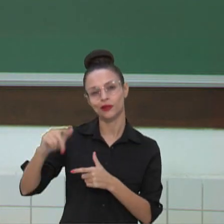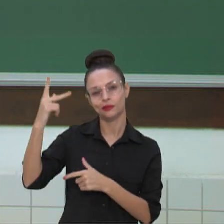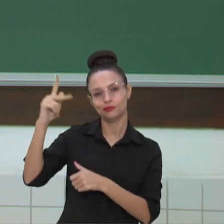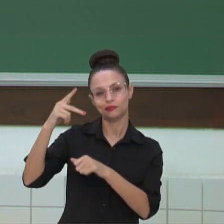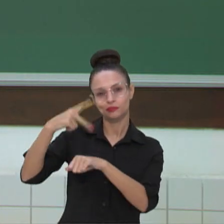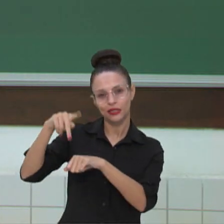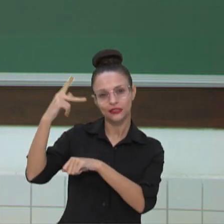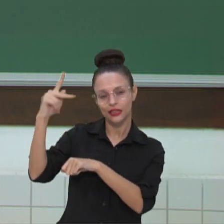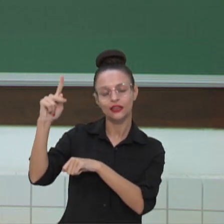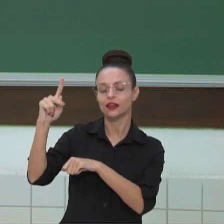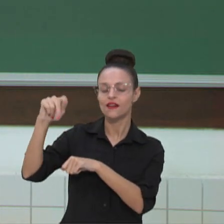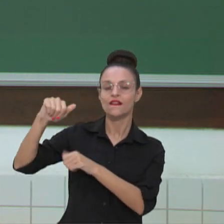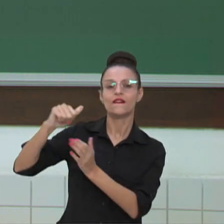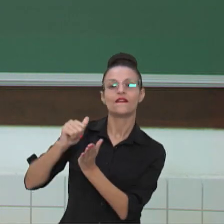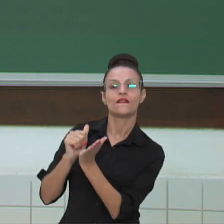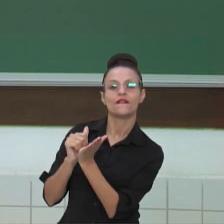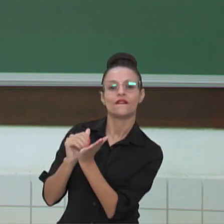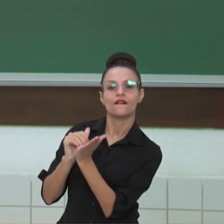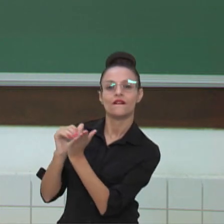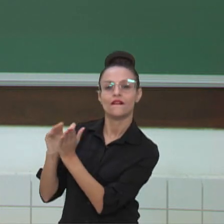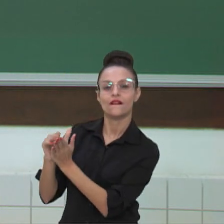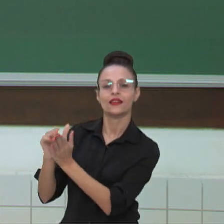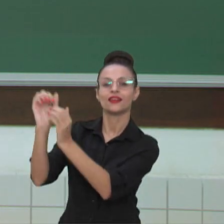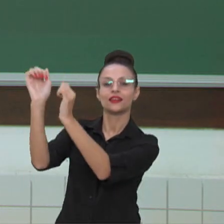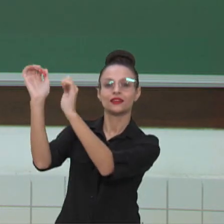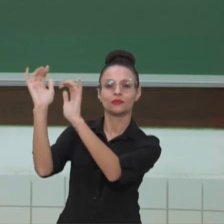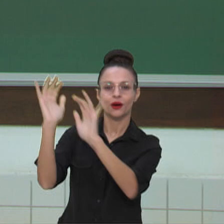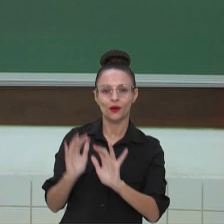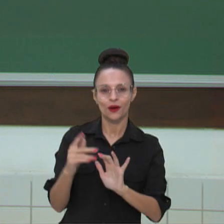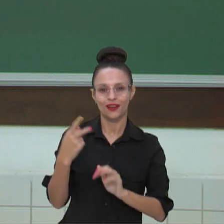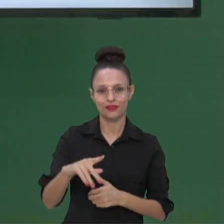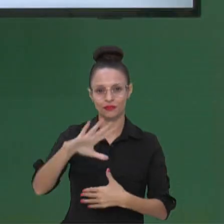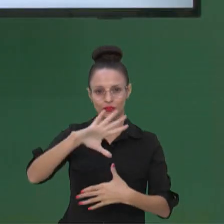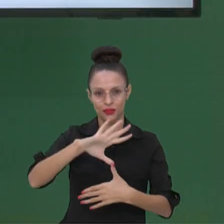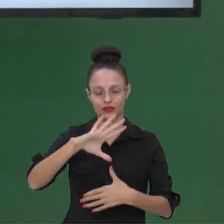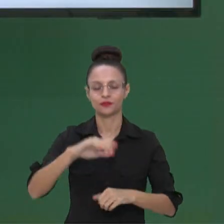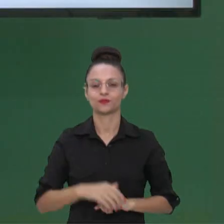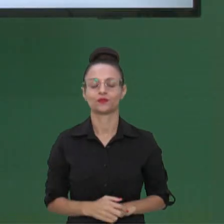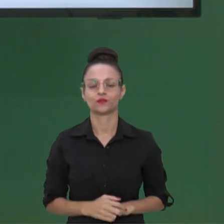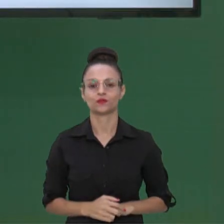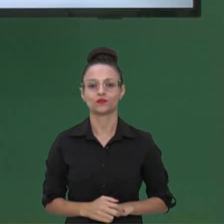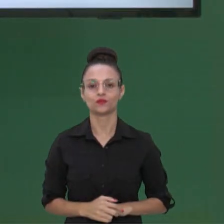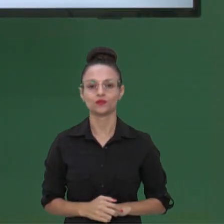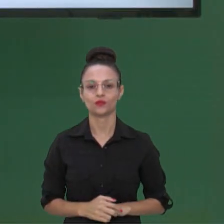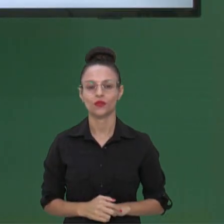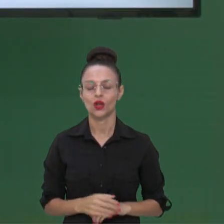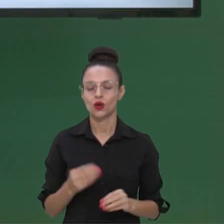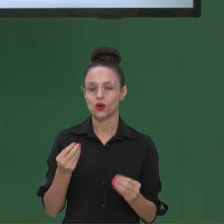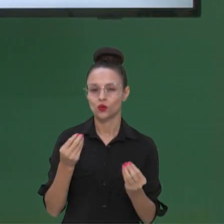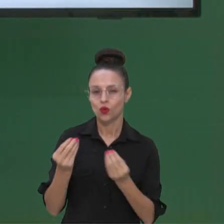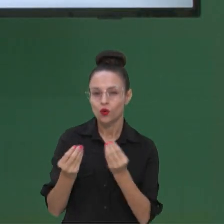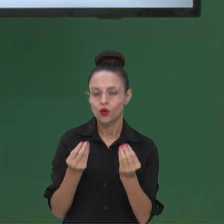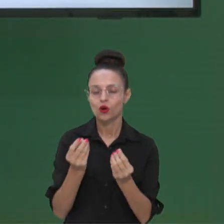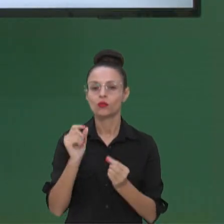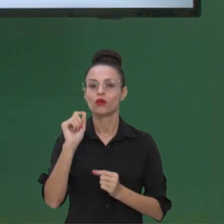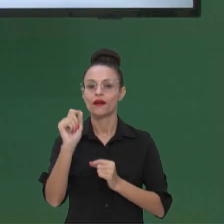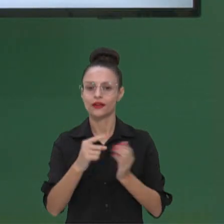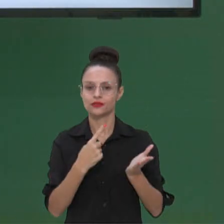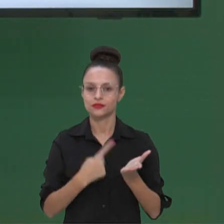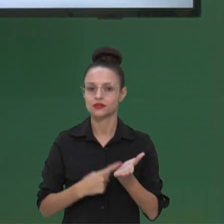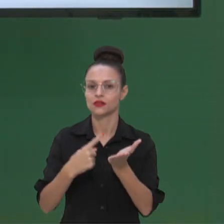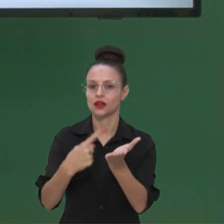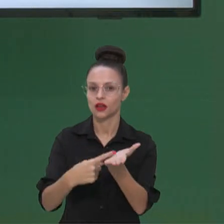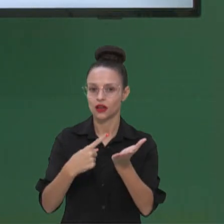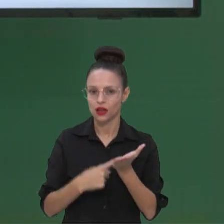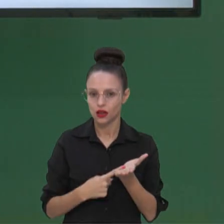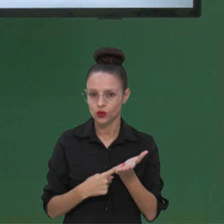país, também foram mandados então para a América. Sobre essa chegada do Mayflower e esse acordo